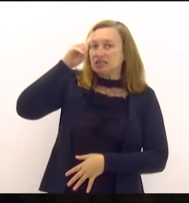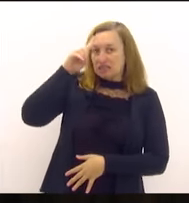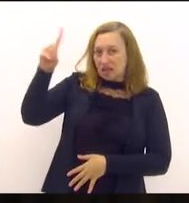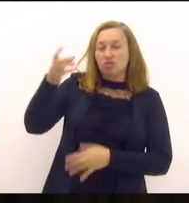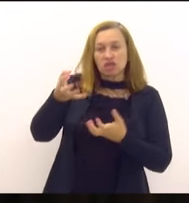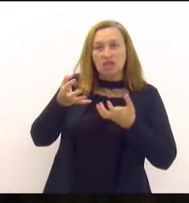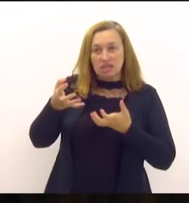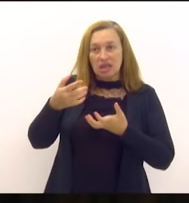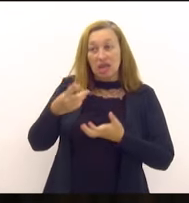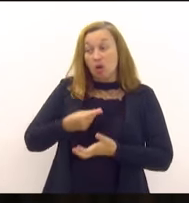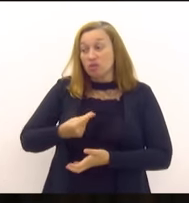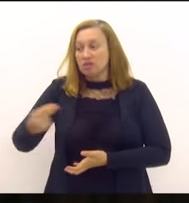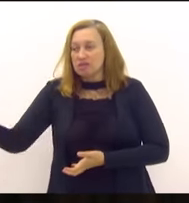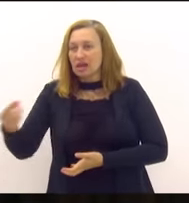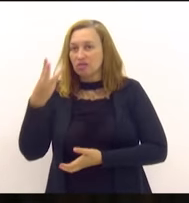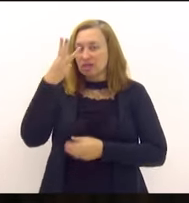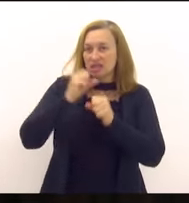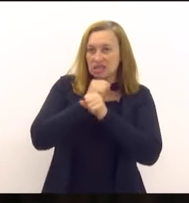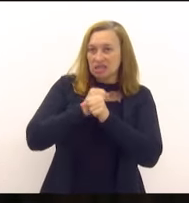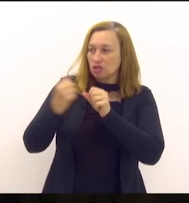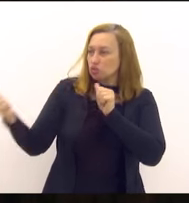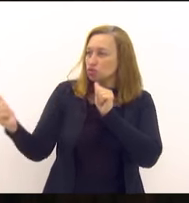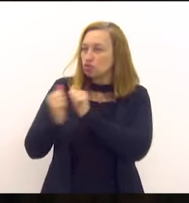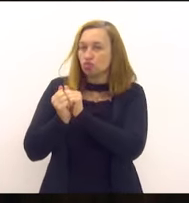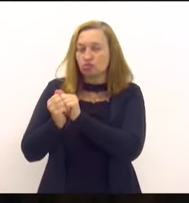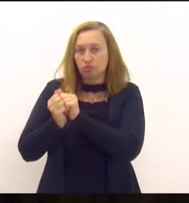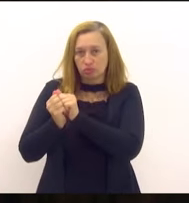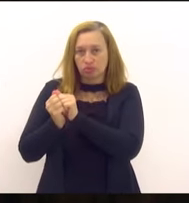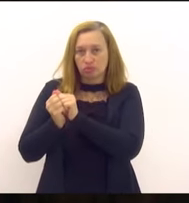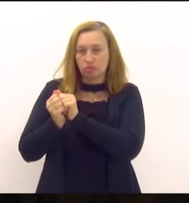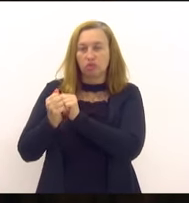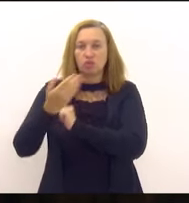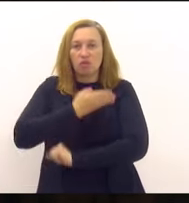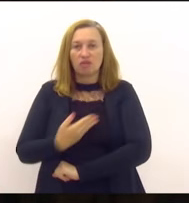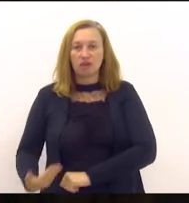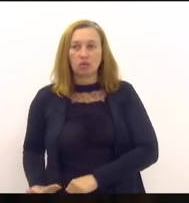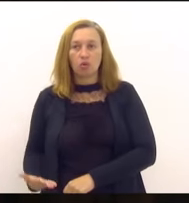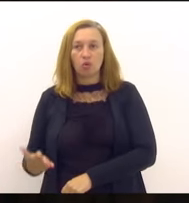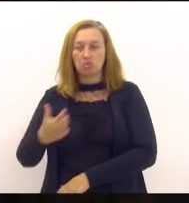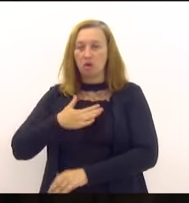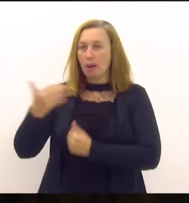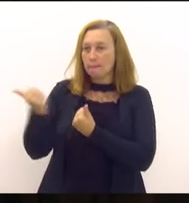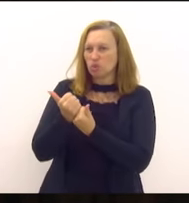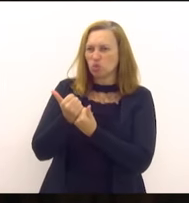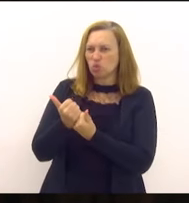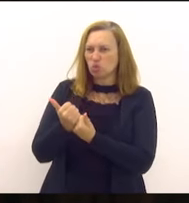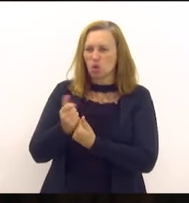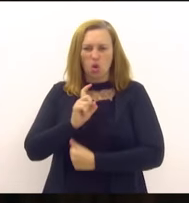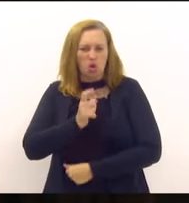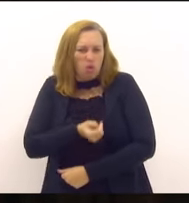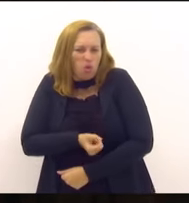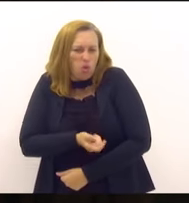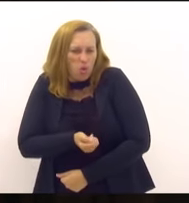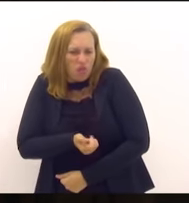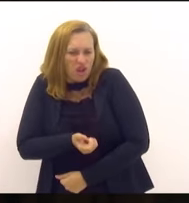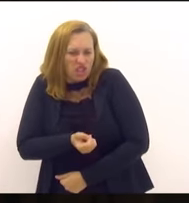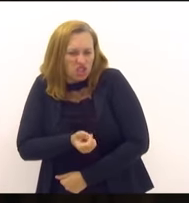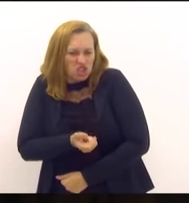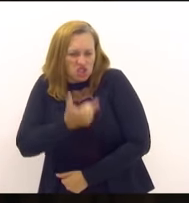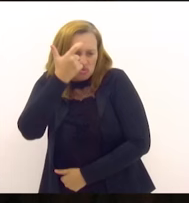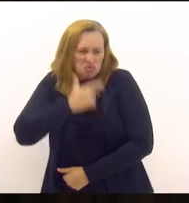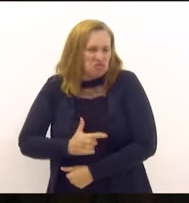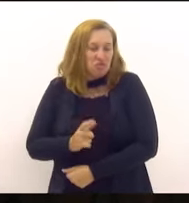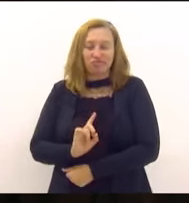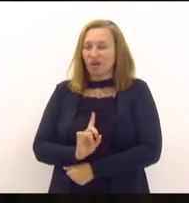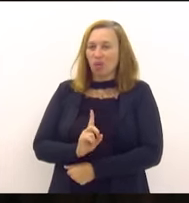3 anos ao lado dele, com o meu apoio. Até porque covardia não faz parte do meu perfil. Então, assim,